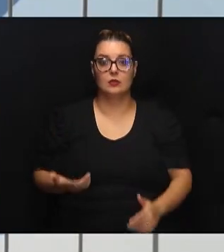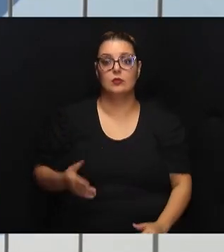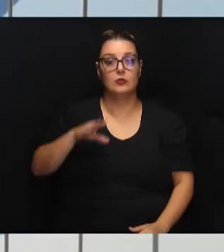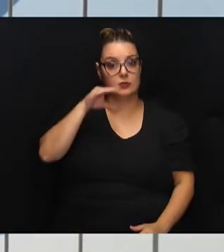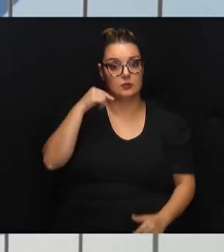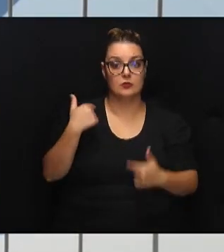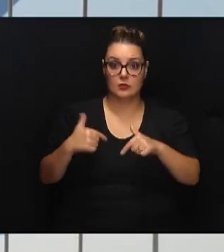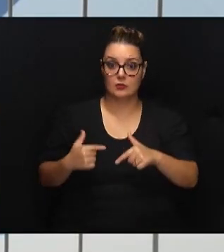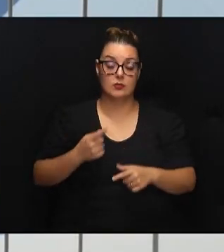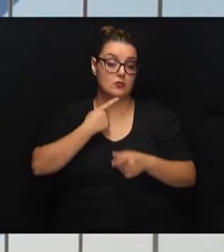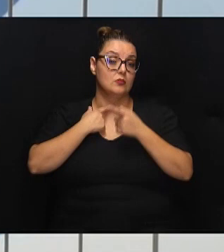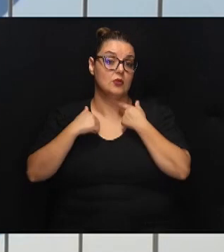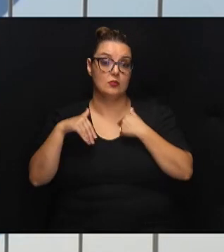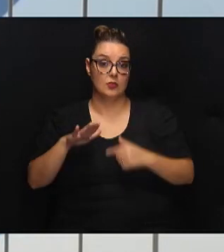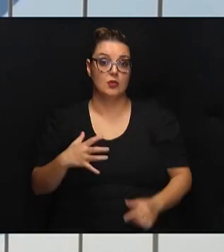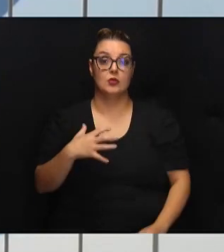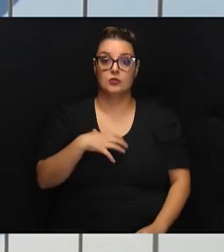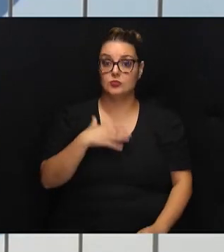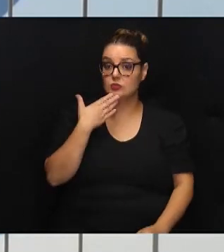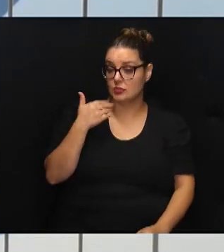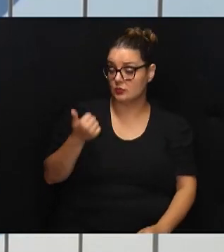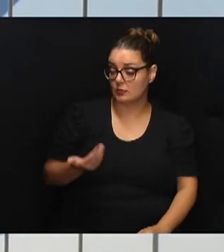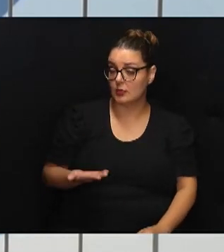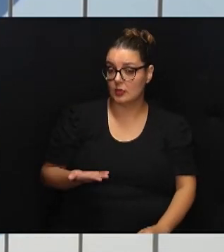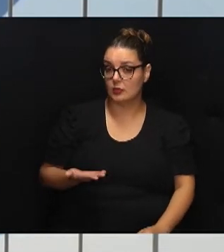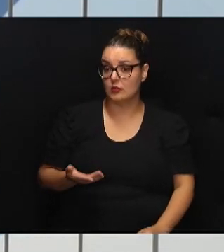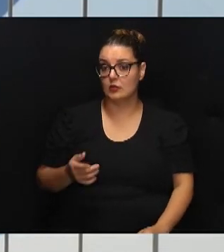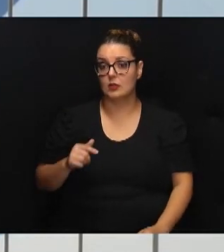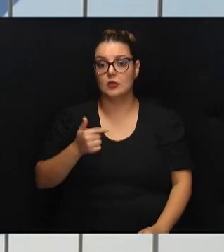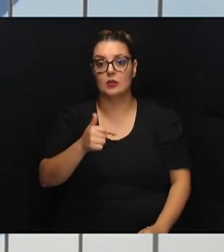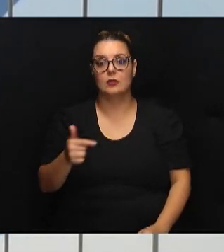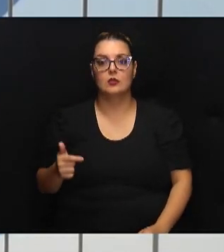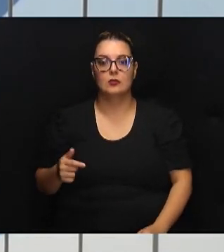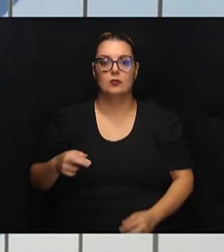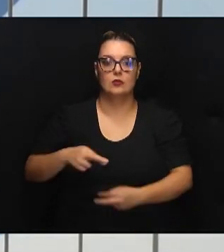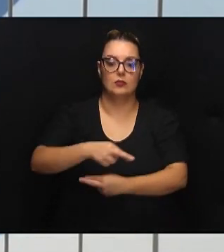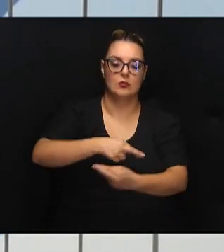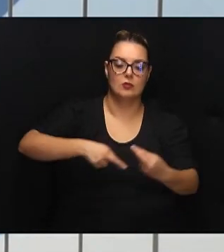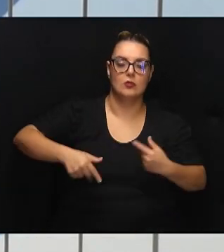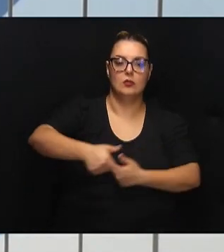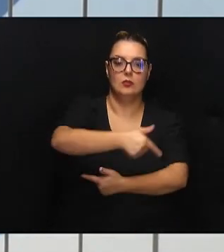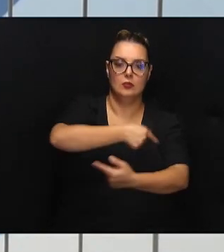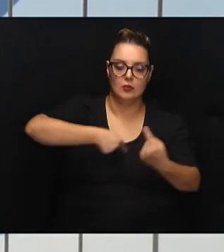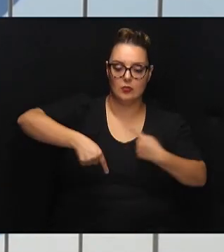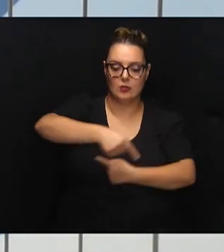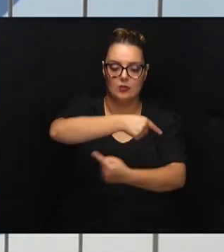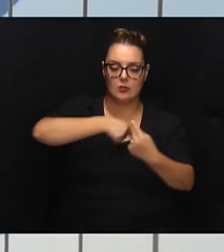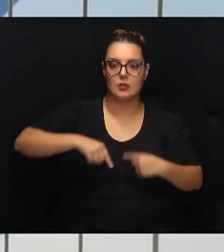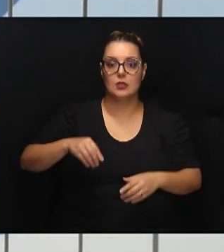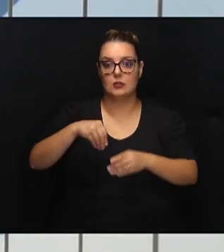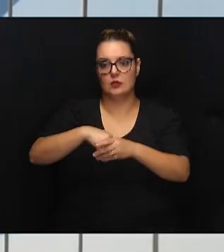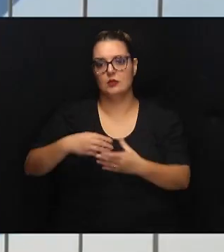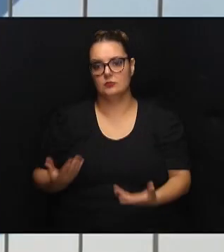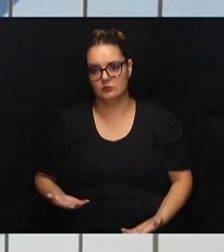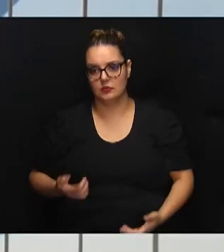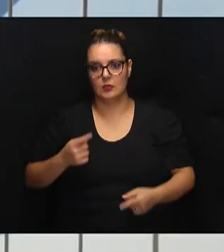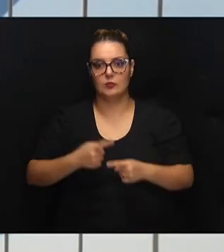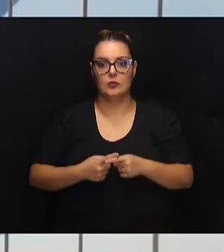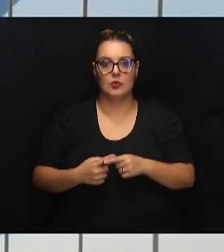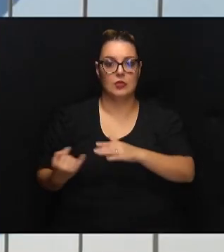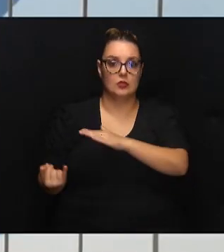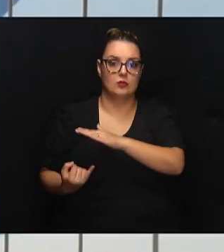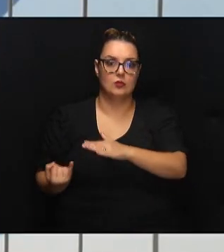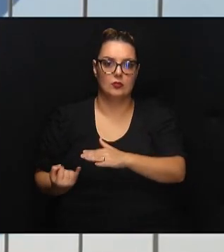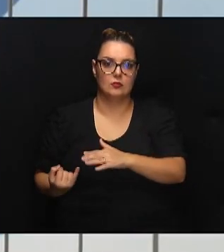atender um cliente de uma forma melhor. E aí eu não vou ter uma rotatividade de trabalhadores lá dentro, porque às vezes na informalidade eu tenho